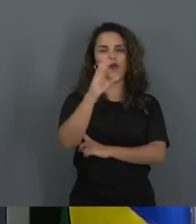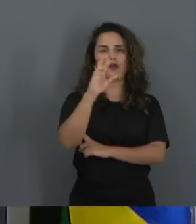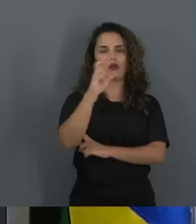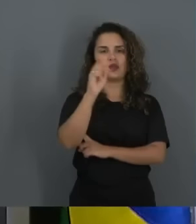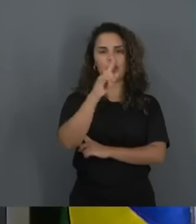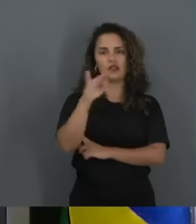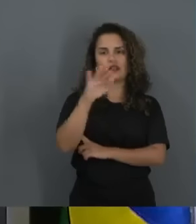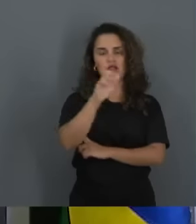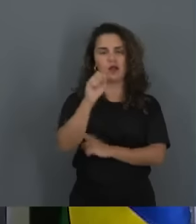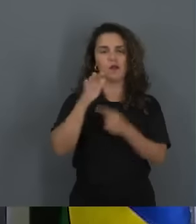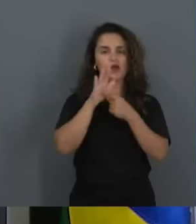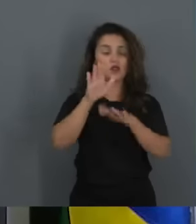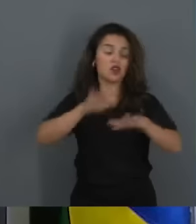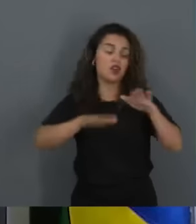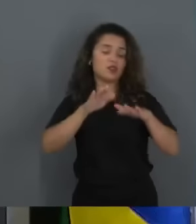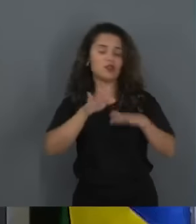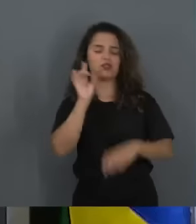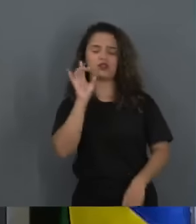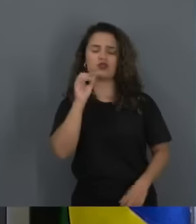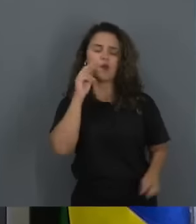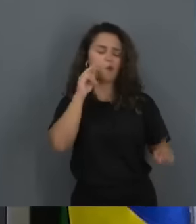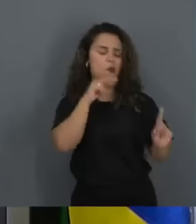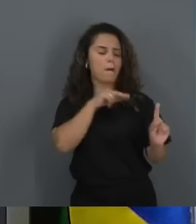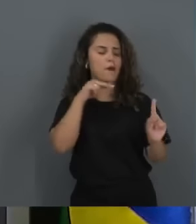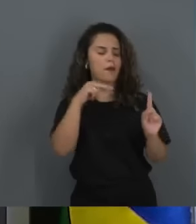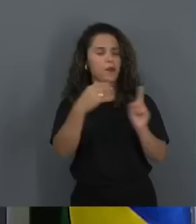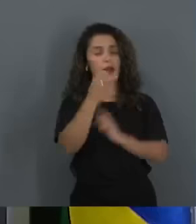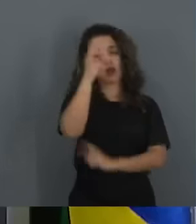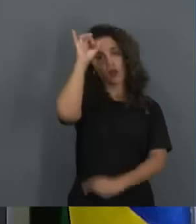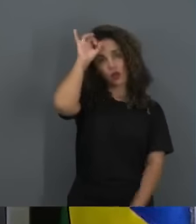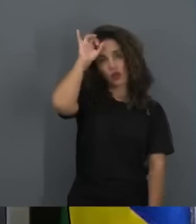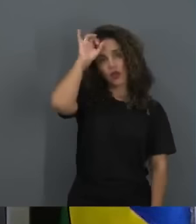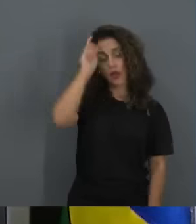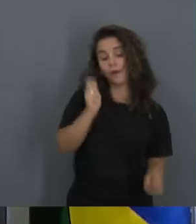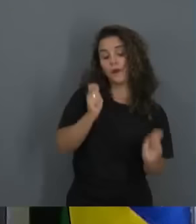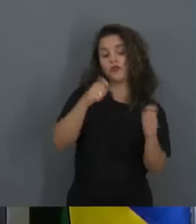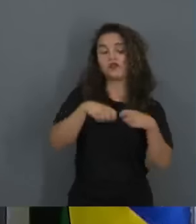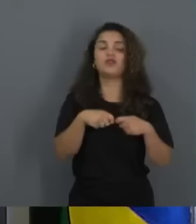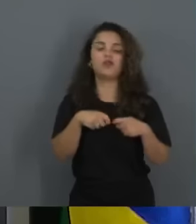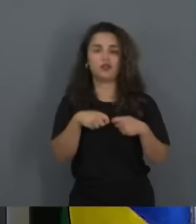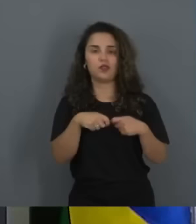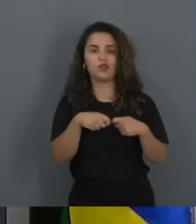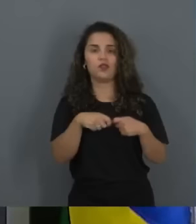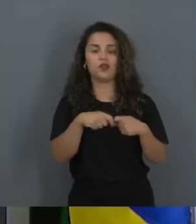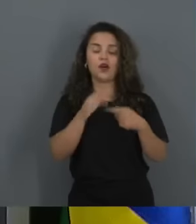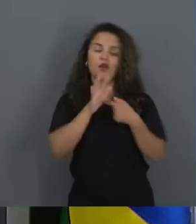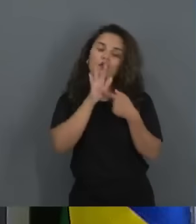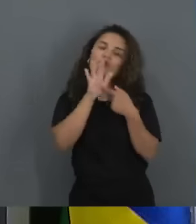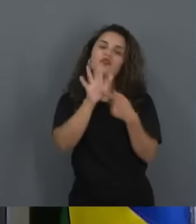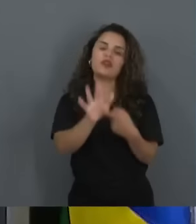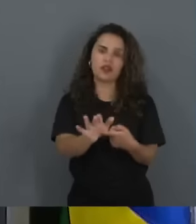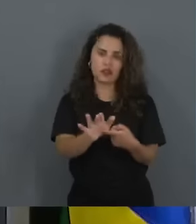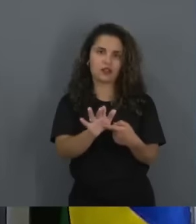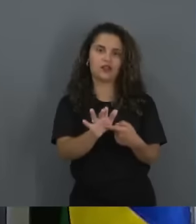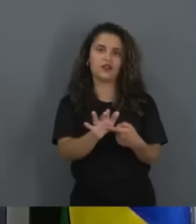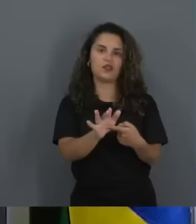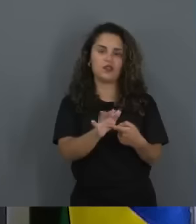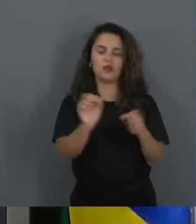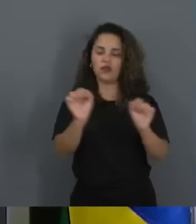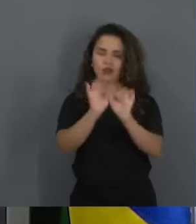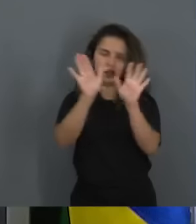vezes, apenas uma perspectiva inocente é capaz de revelar o